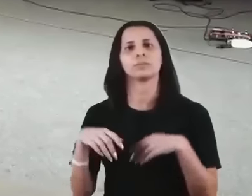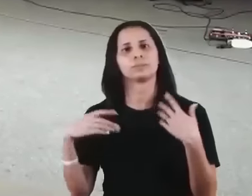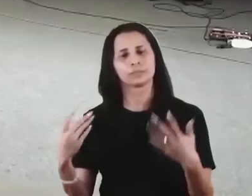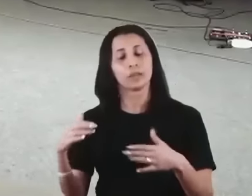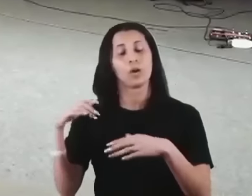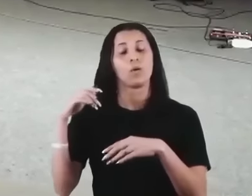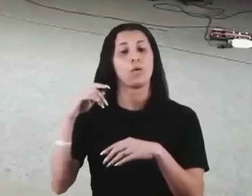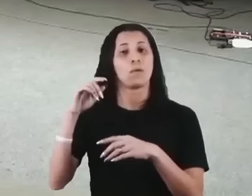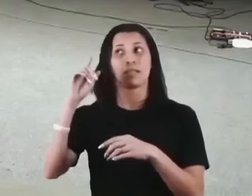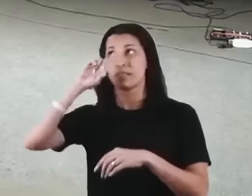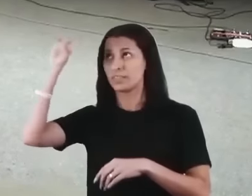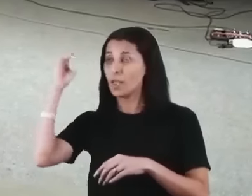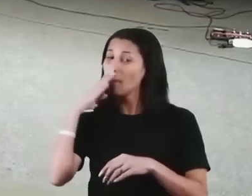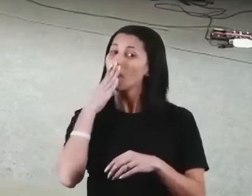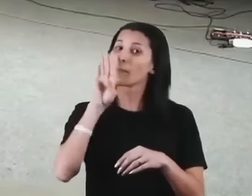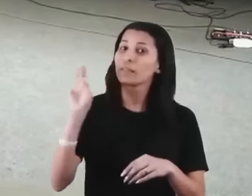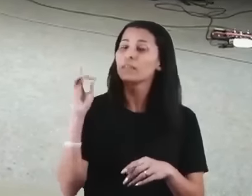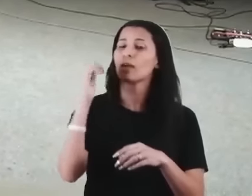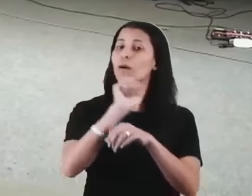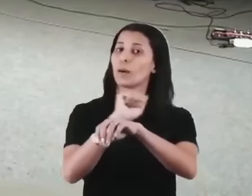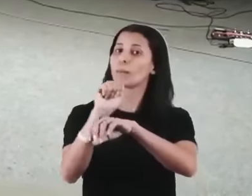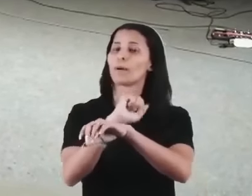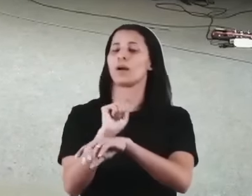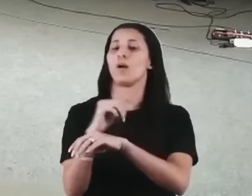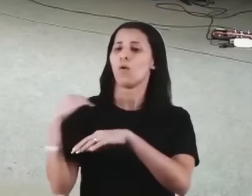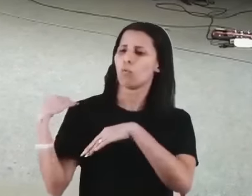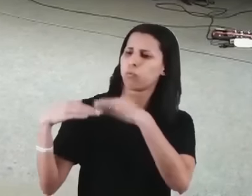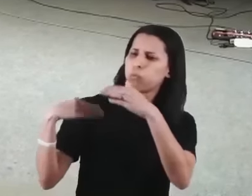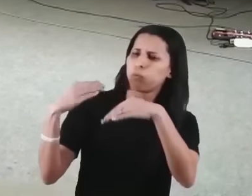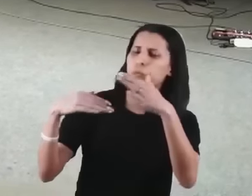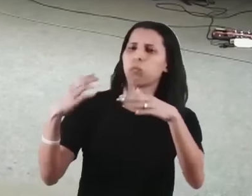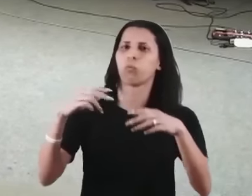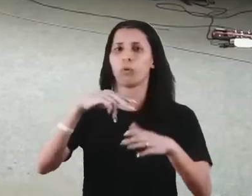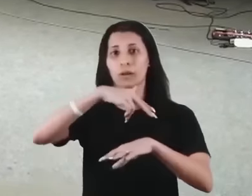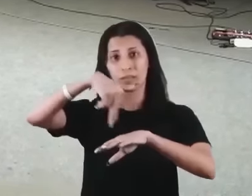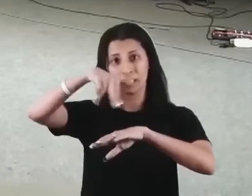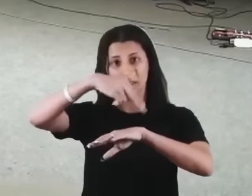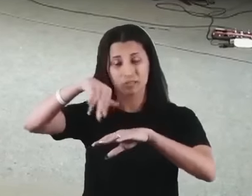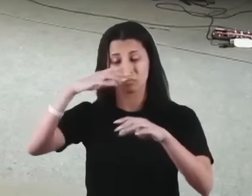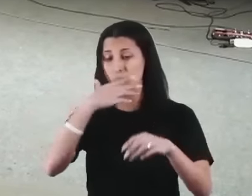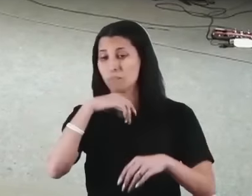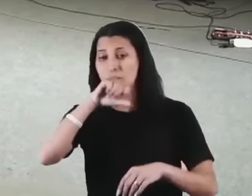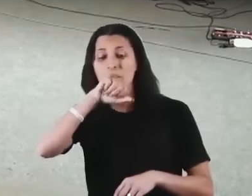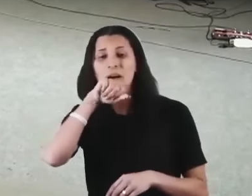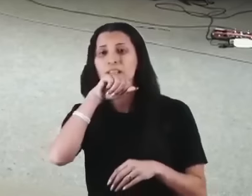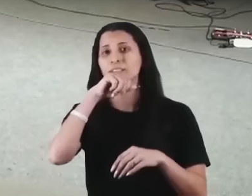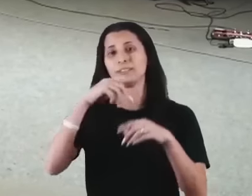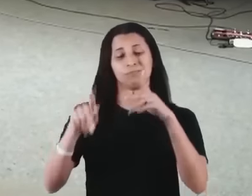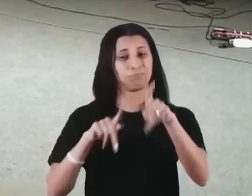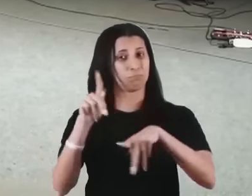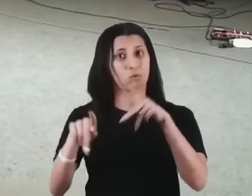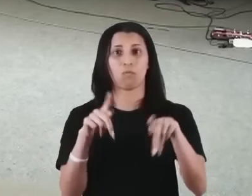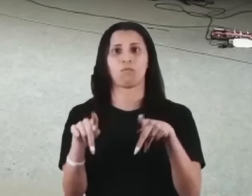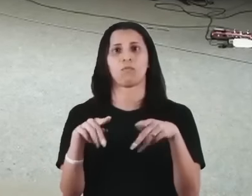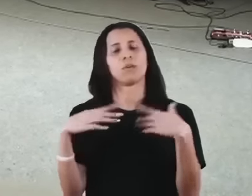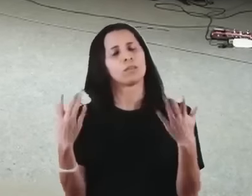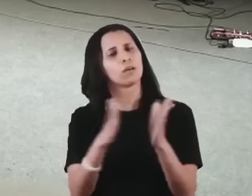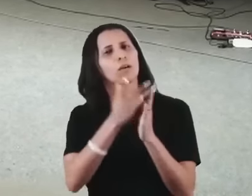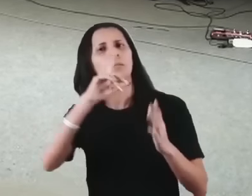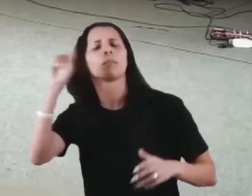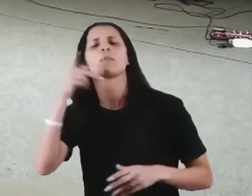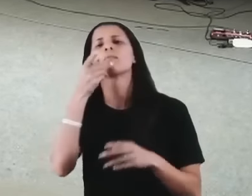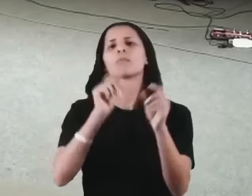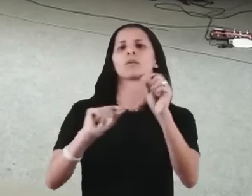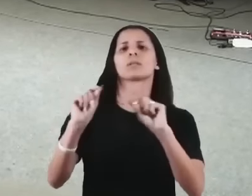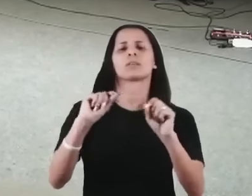Deus havia prometido fazer de Abraão Pai de Multidões a mãe da Bíblia diz que sala